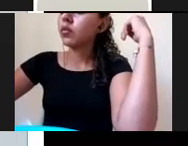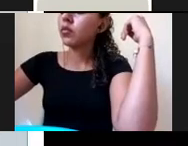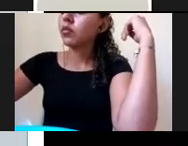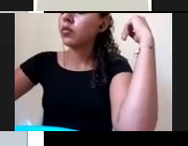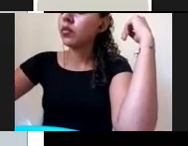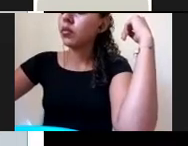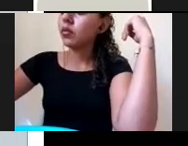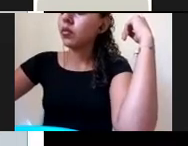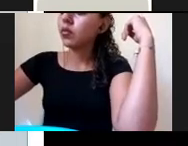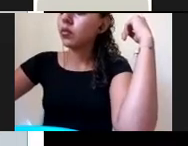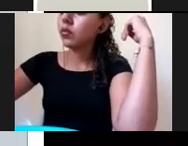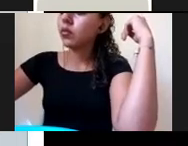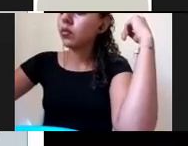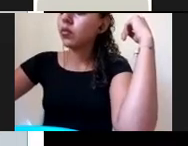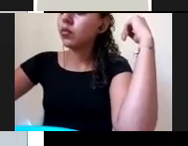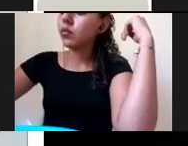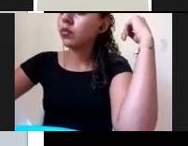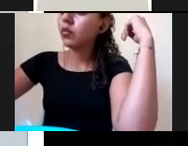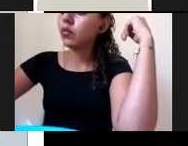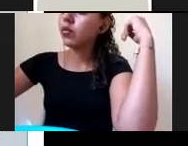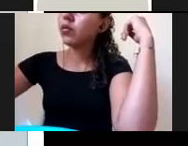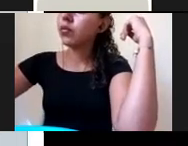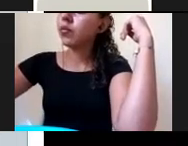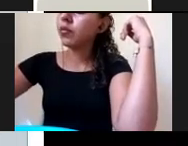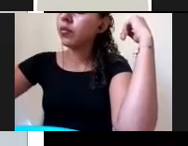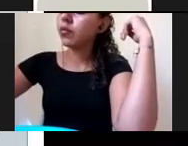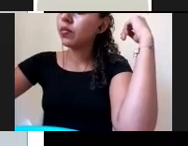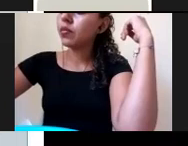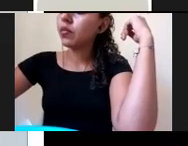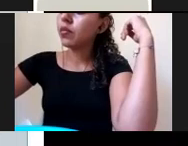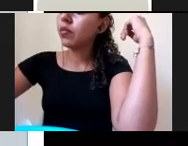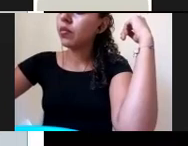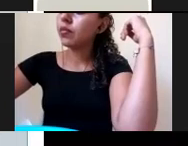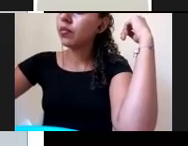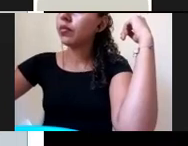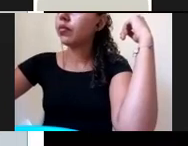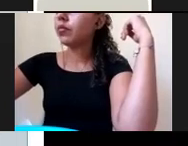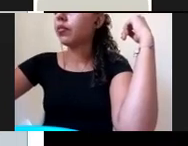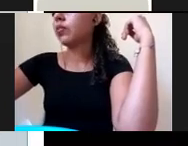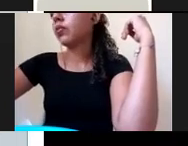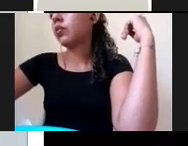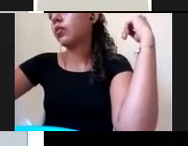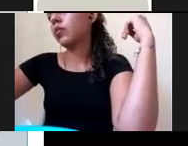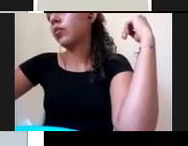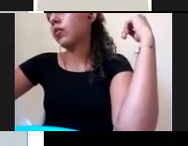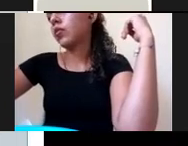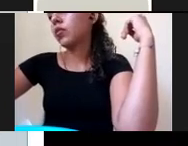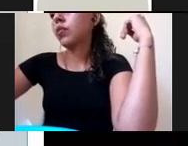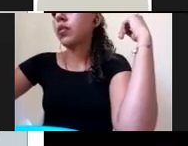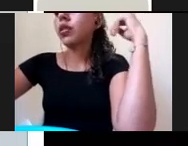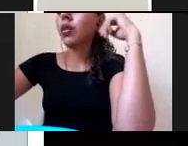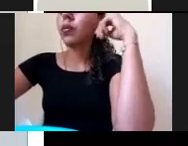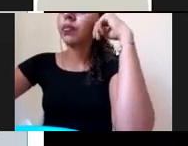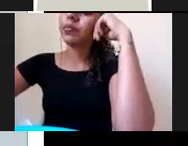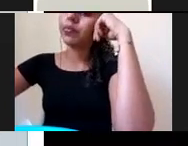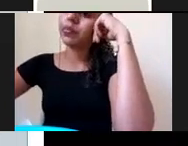tudo, o corpo, todas as partes. Depois que eu faço essa inspeção, eu vou fazer o quê? A palpação, já